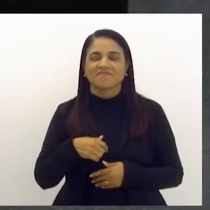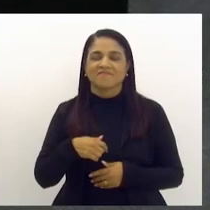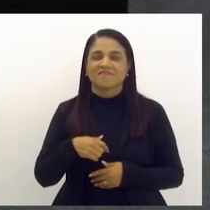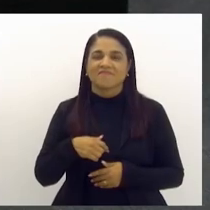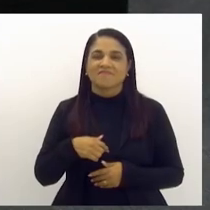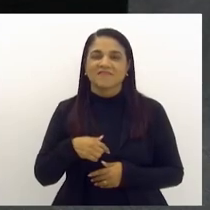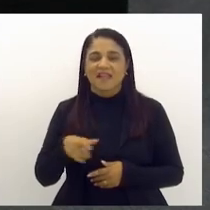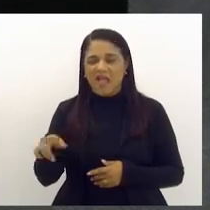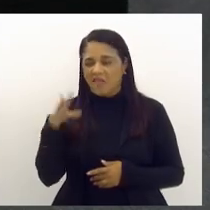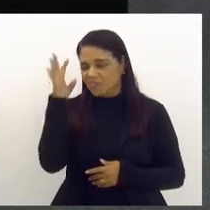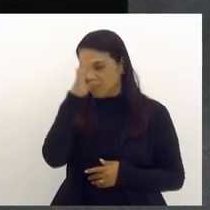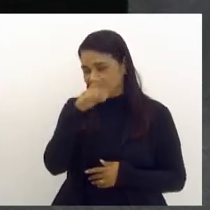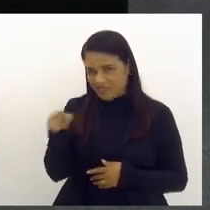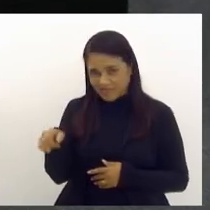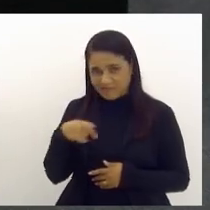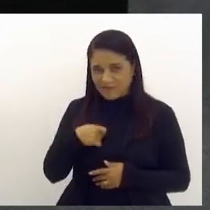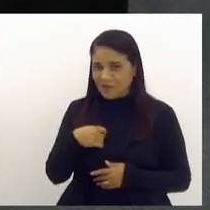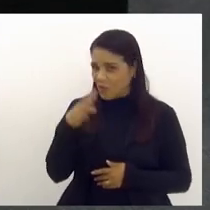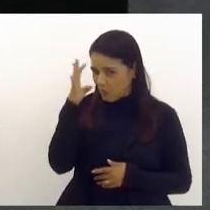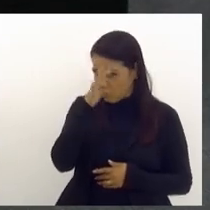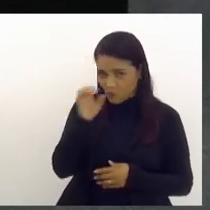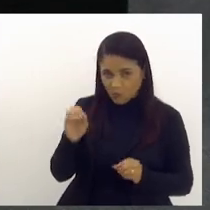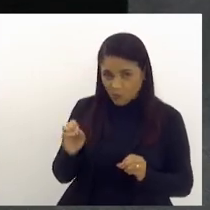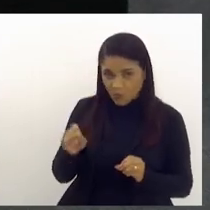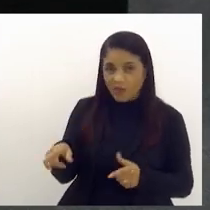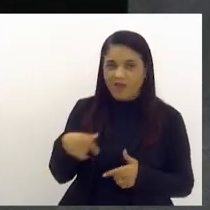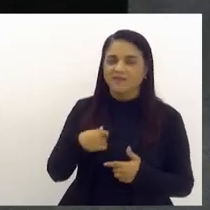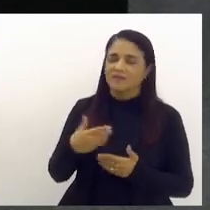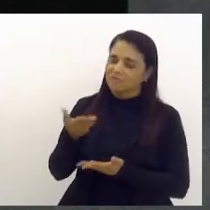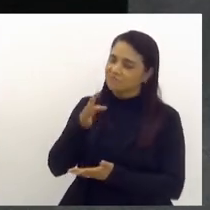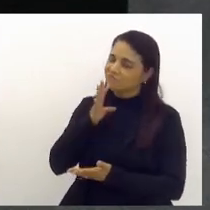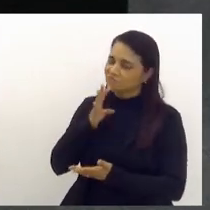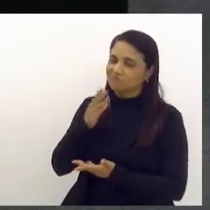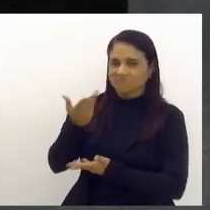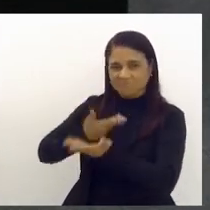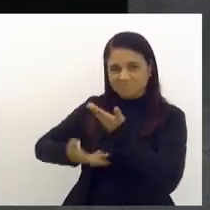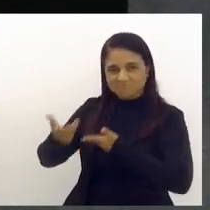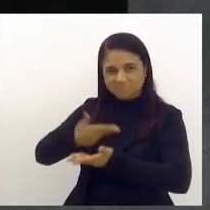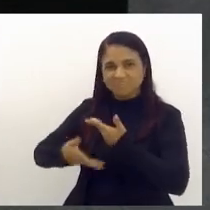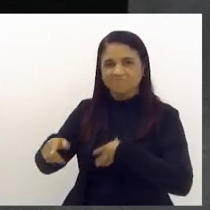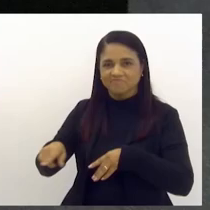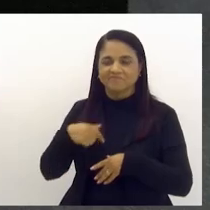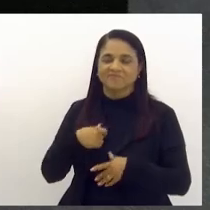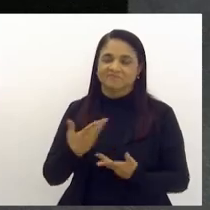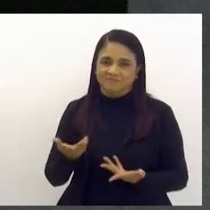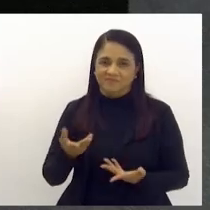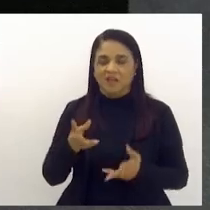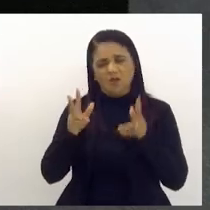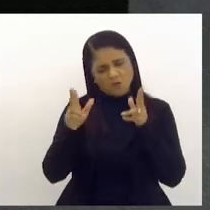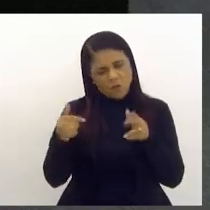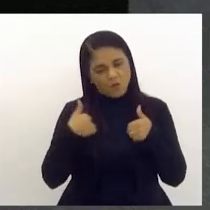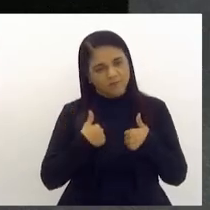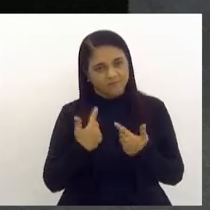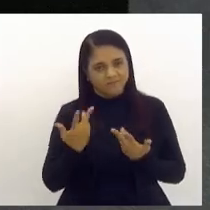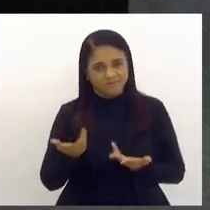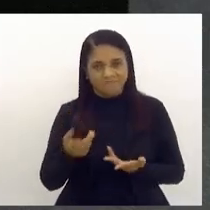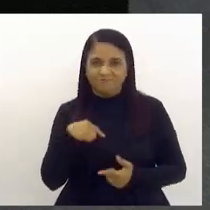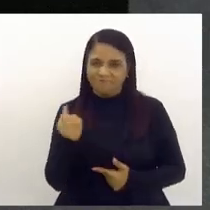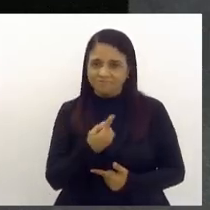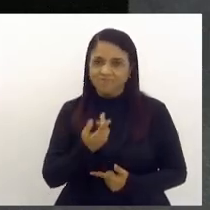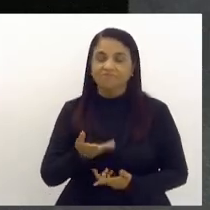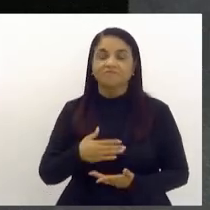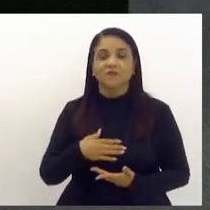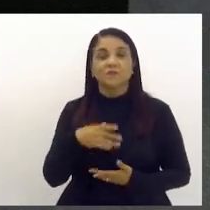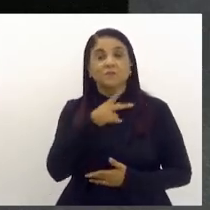está distraído. Mas, quando não está distraído, sempre reconhece, como nós reconhecemos também. Mas, presidente, queria